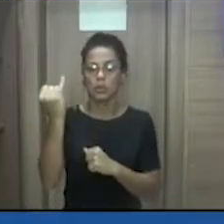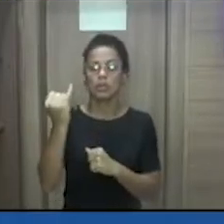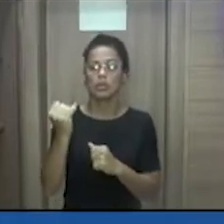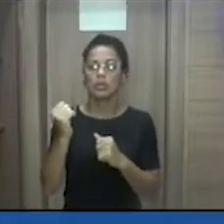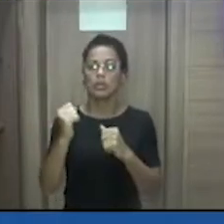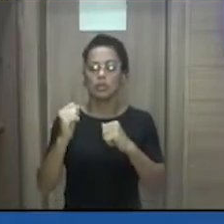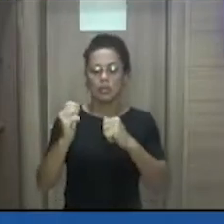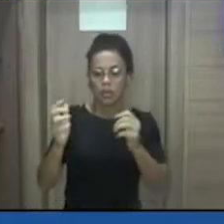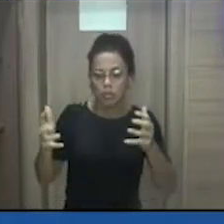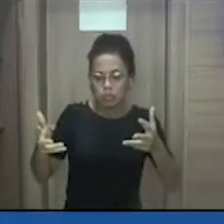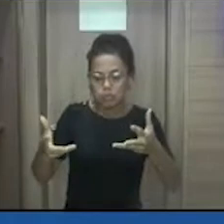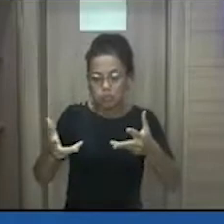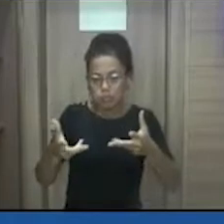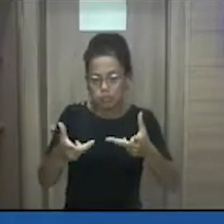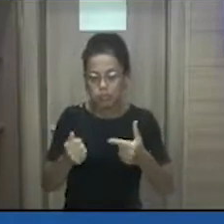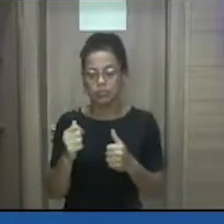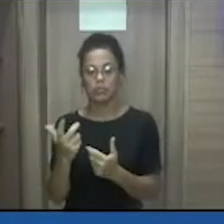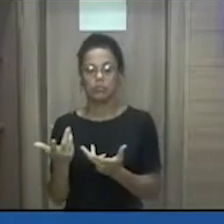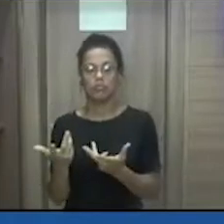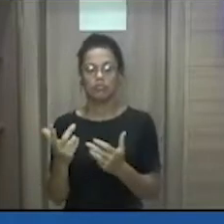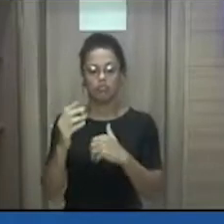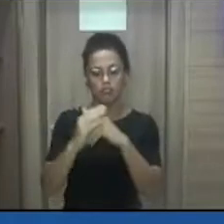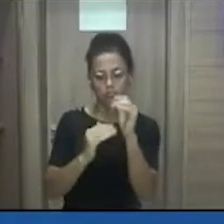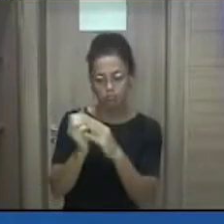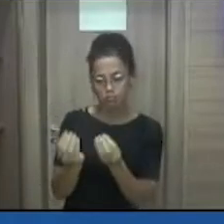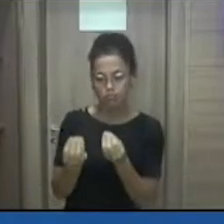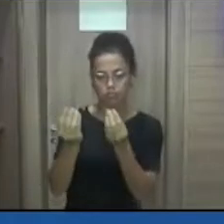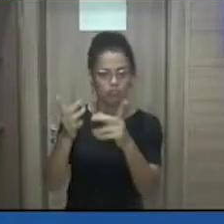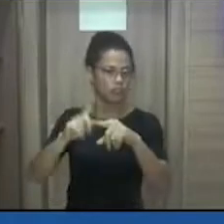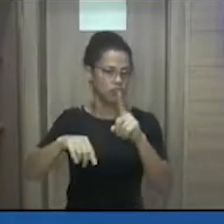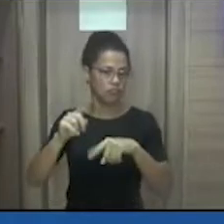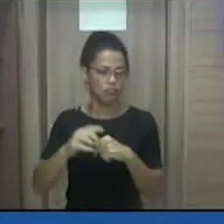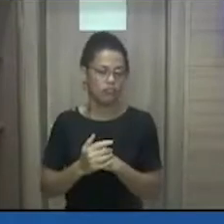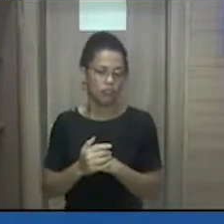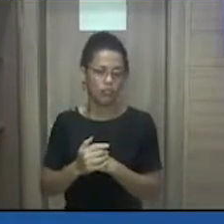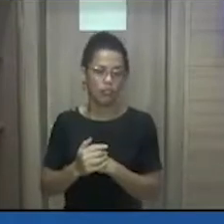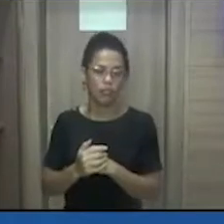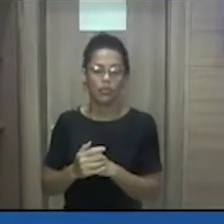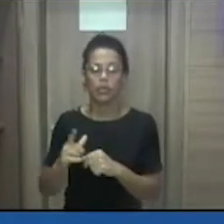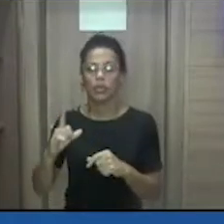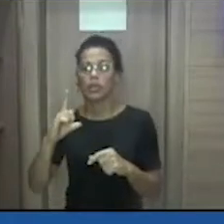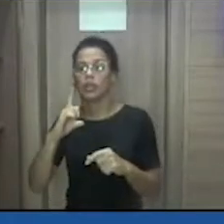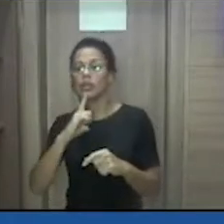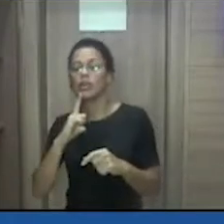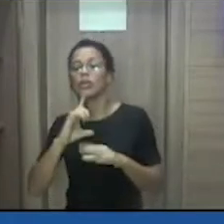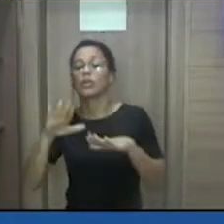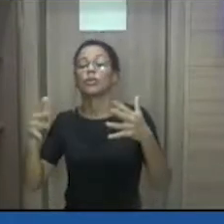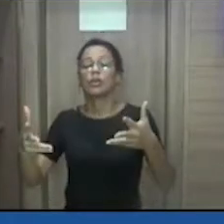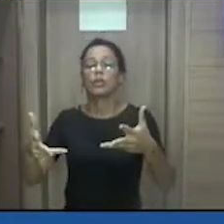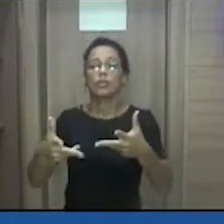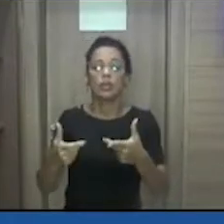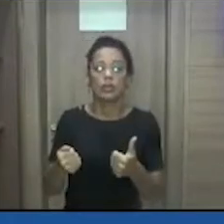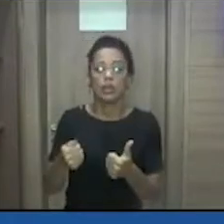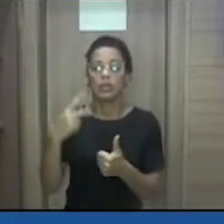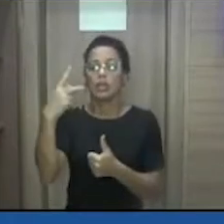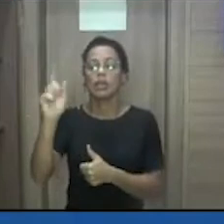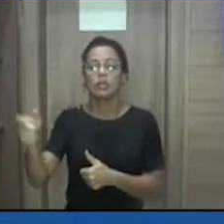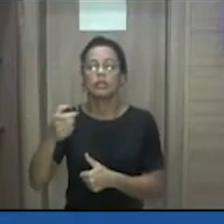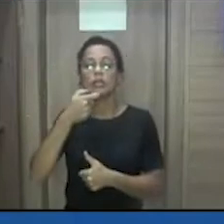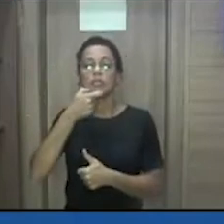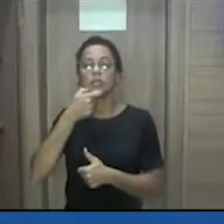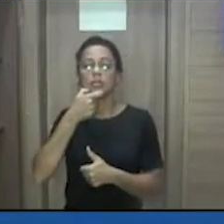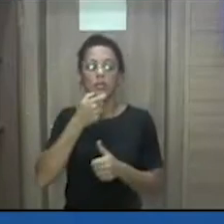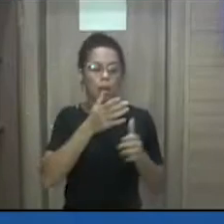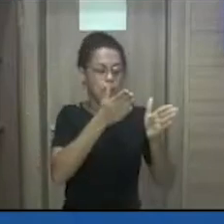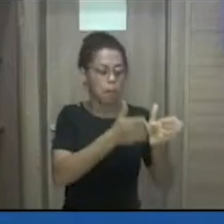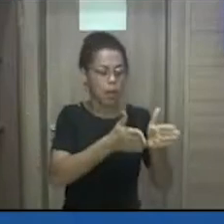qualidade dessa prótese entregue. Não apenas sobre o custo ou sobre o preço de oferta, mas qual é a qualidade dessa prótese, quais são as